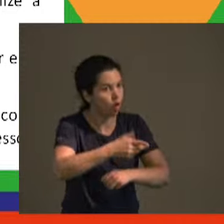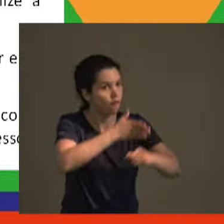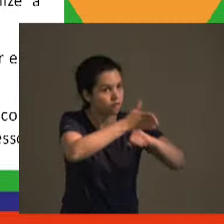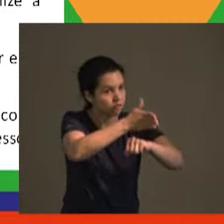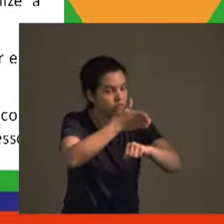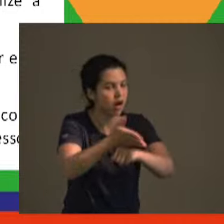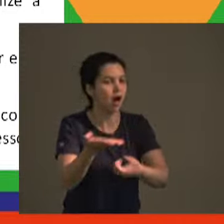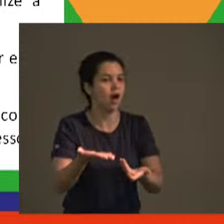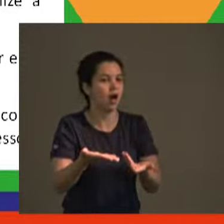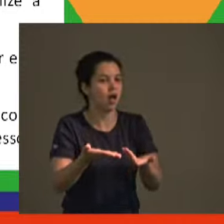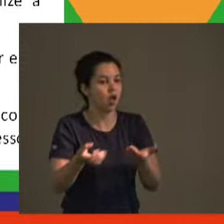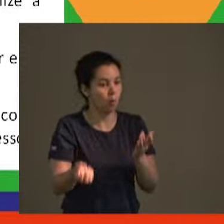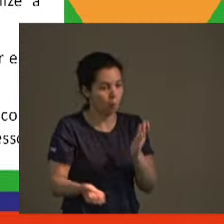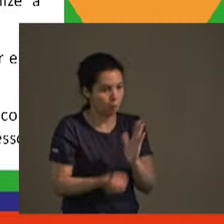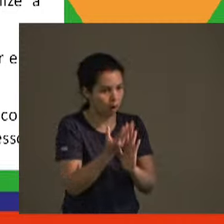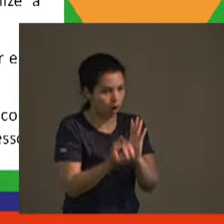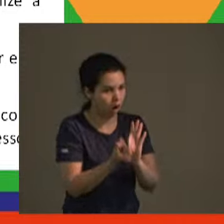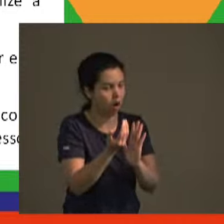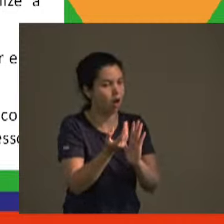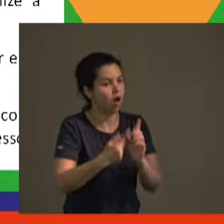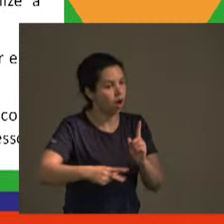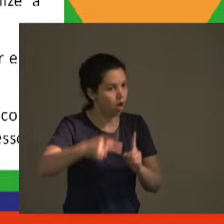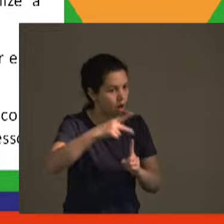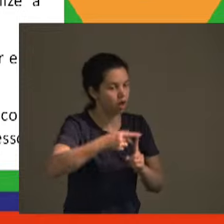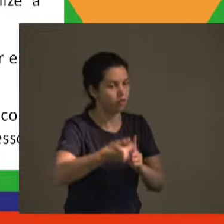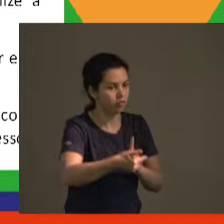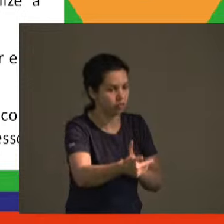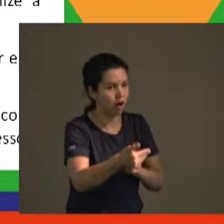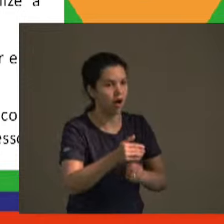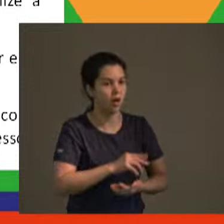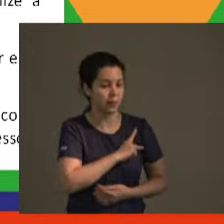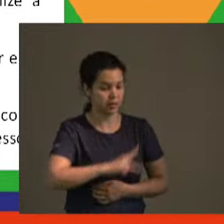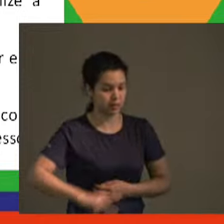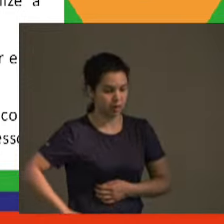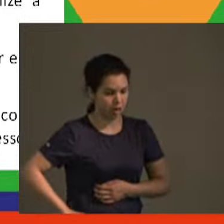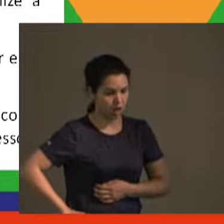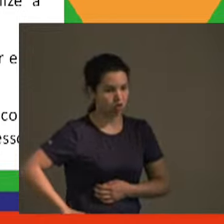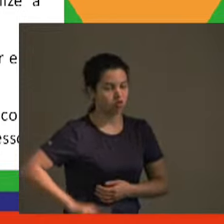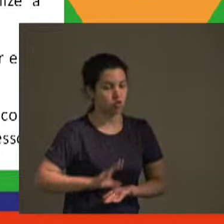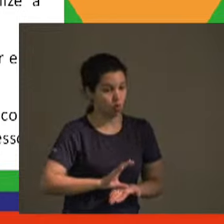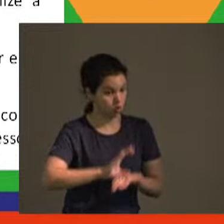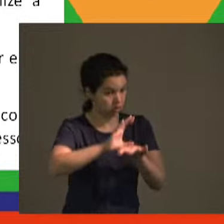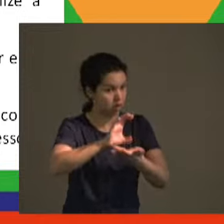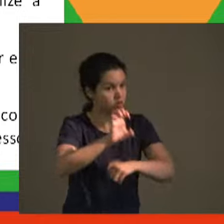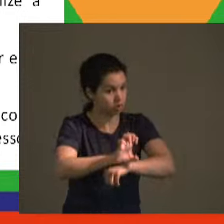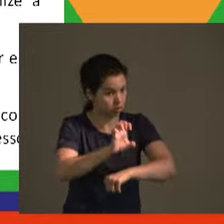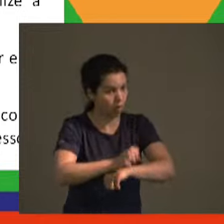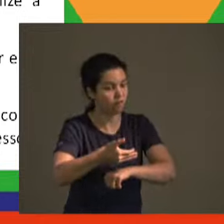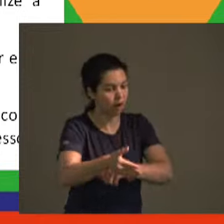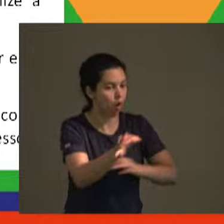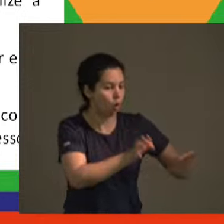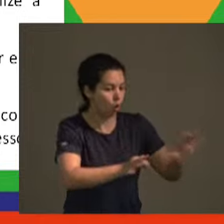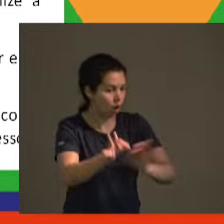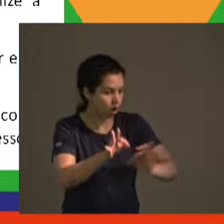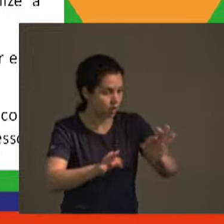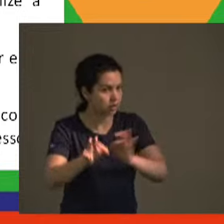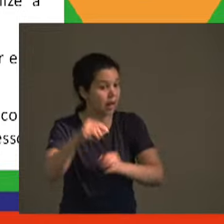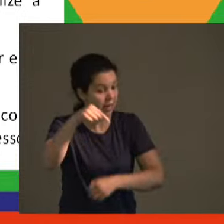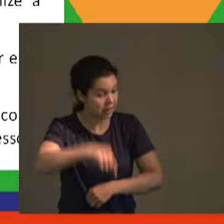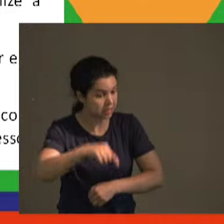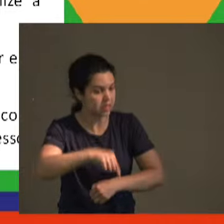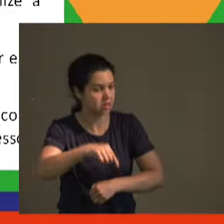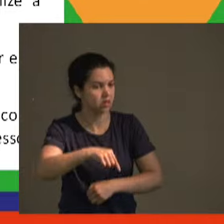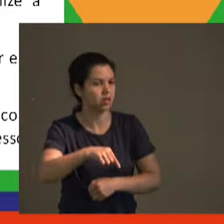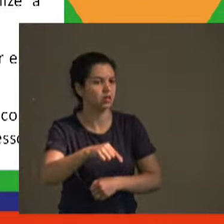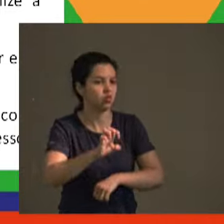muitos municípios, e o senhor presidente do Conselho Estadual já começa a organizar o lançamento do plano aqui no estado de Santa